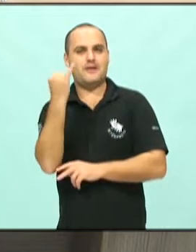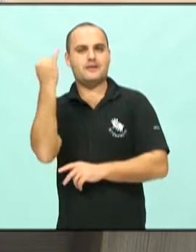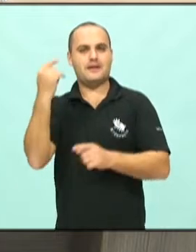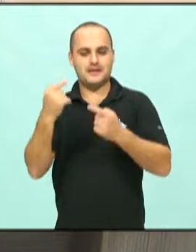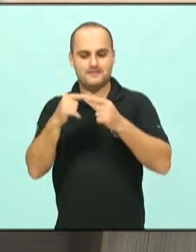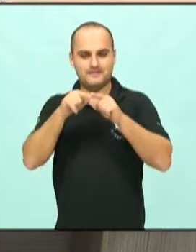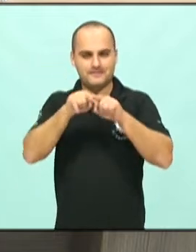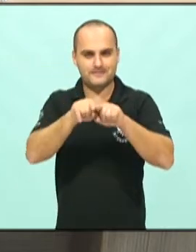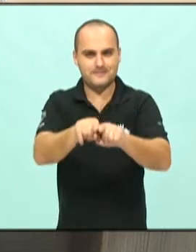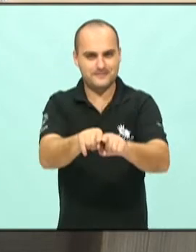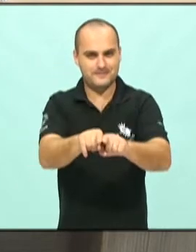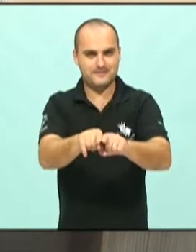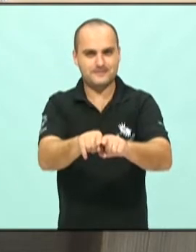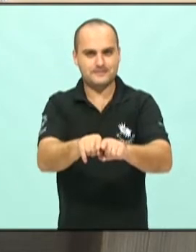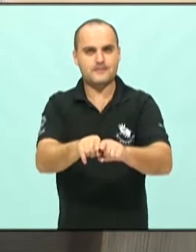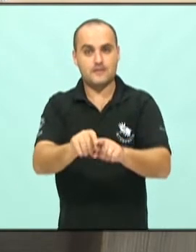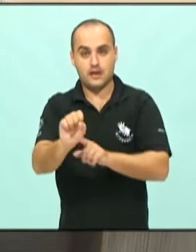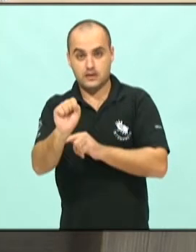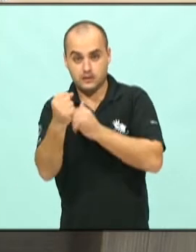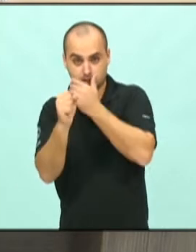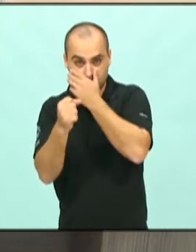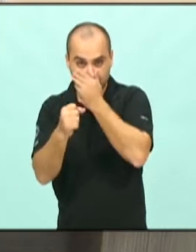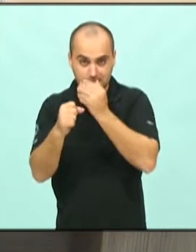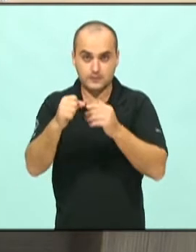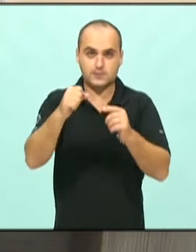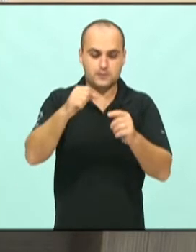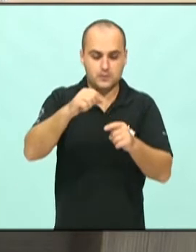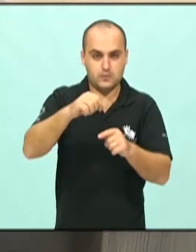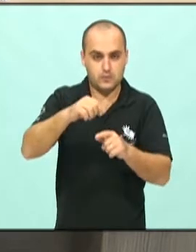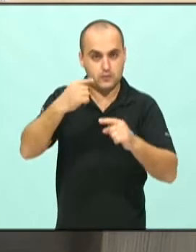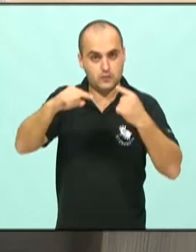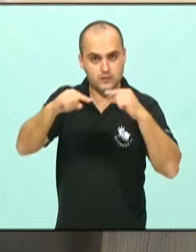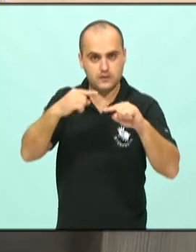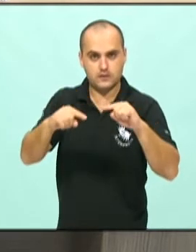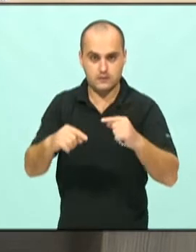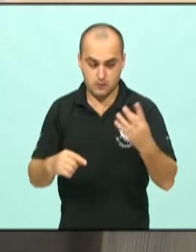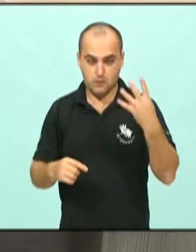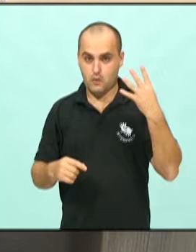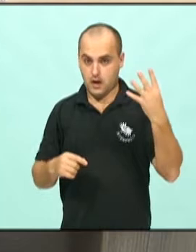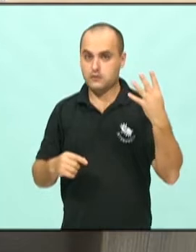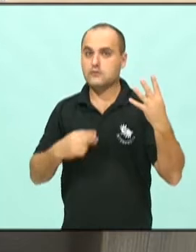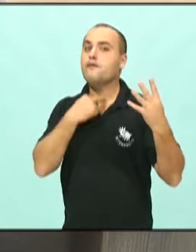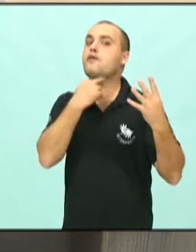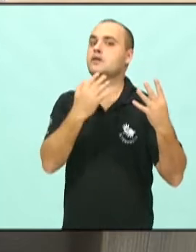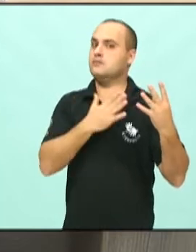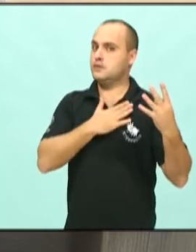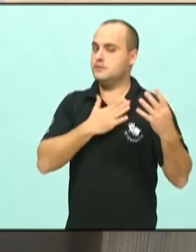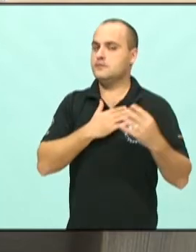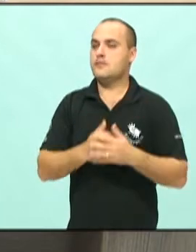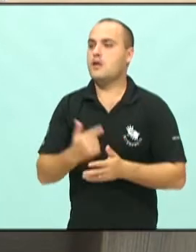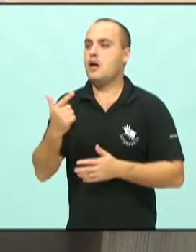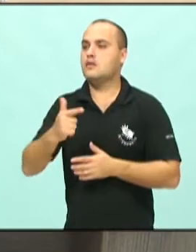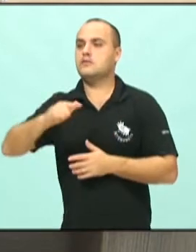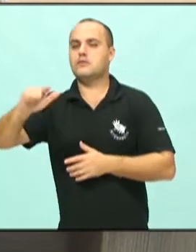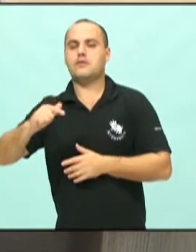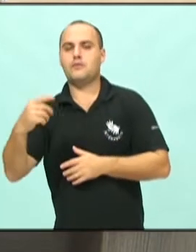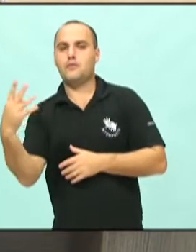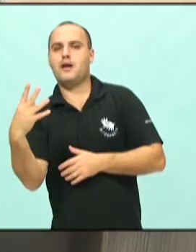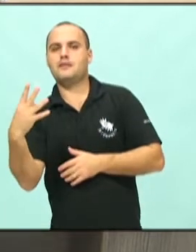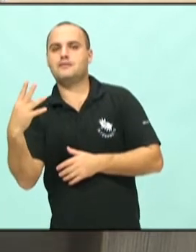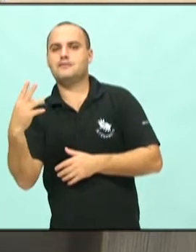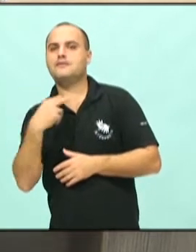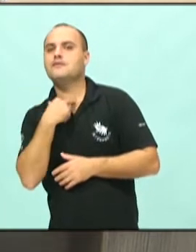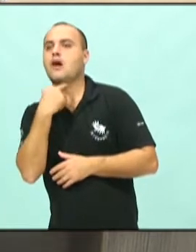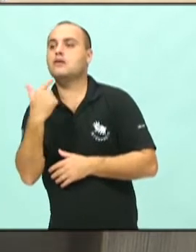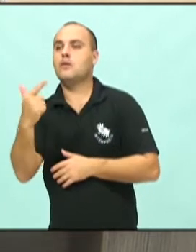tive a felicidade das 8 canções, 4 canções são letras minhas, e as outras 4 são letras de